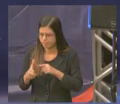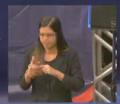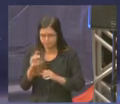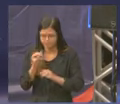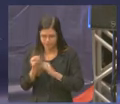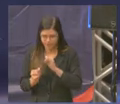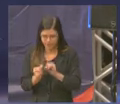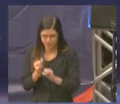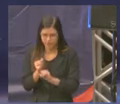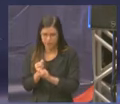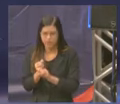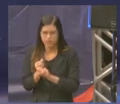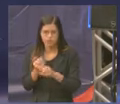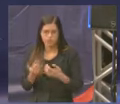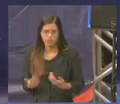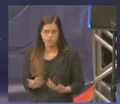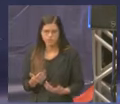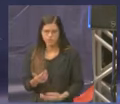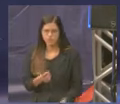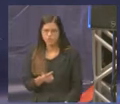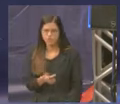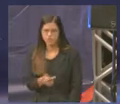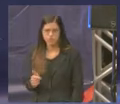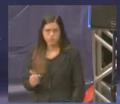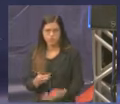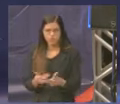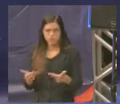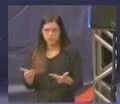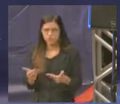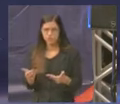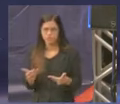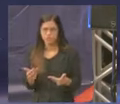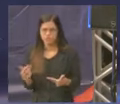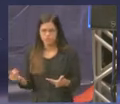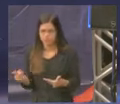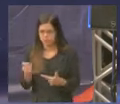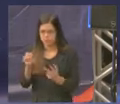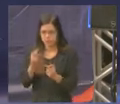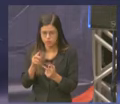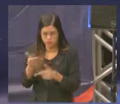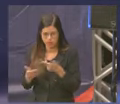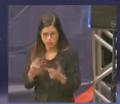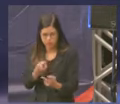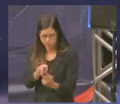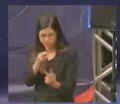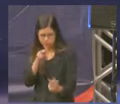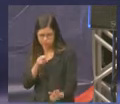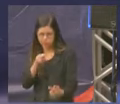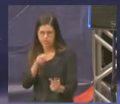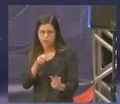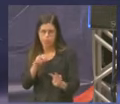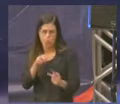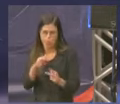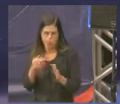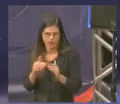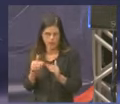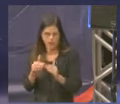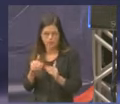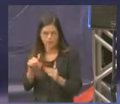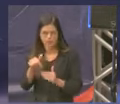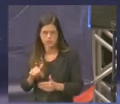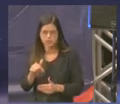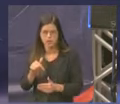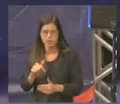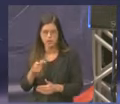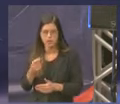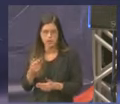Outra questão também que é fundamental no trabalho híbrido e no home office é o custo do trabalhador ficar